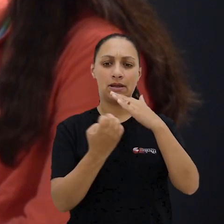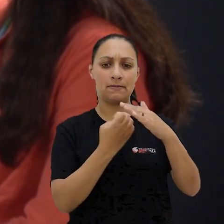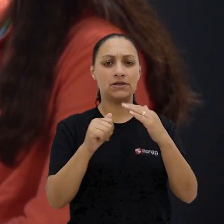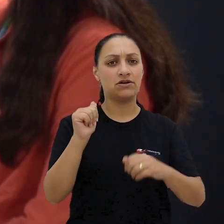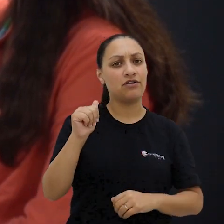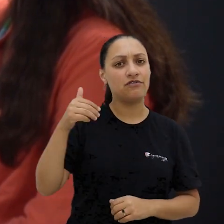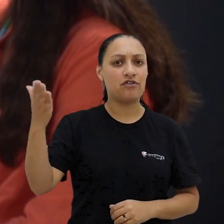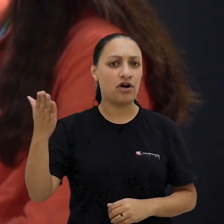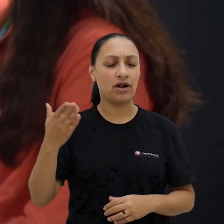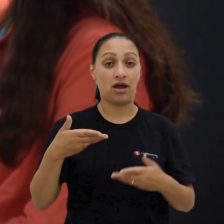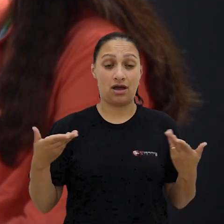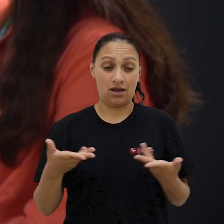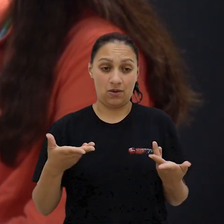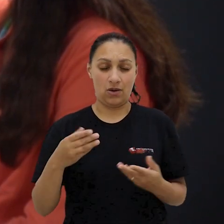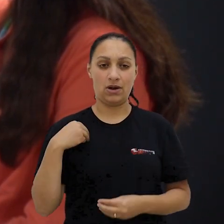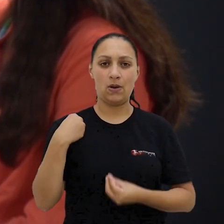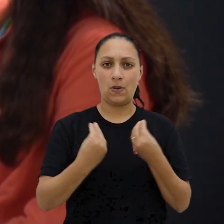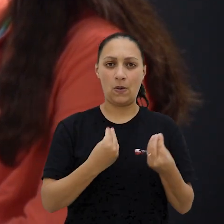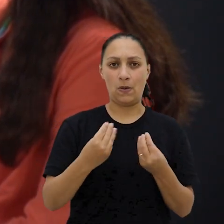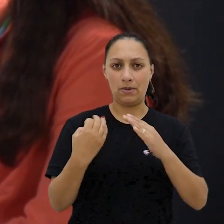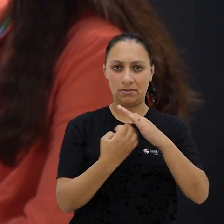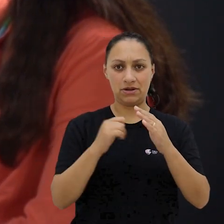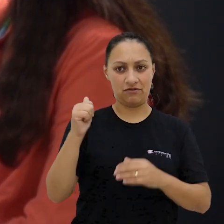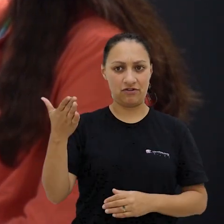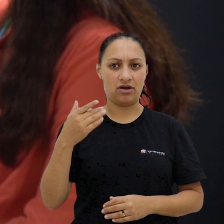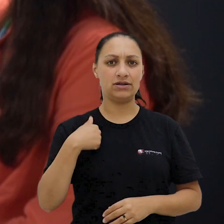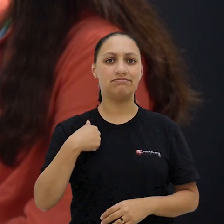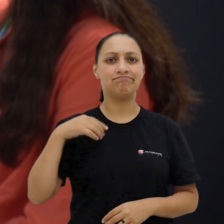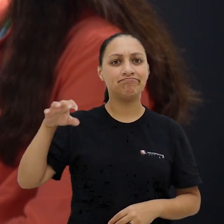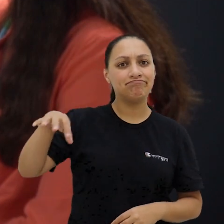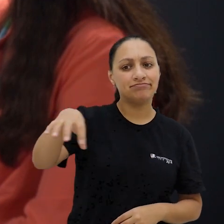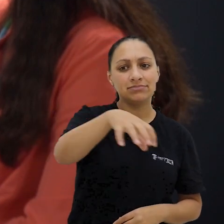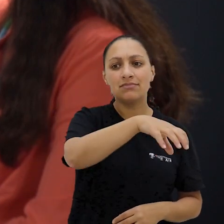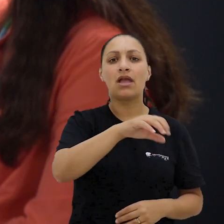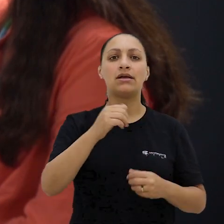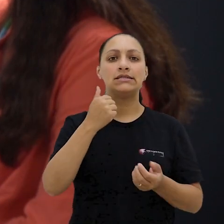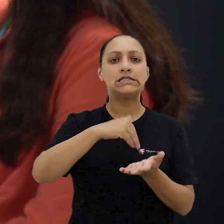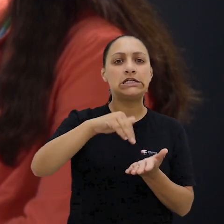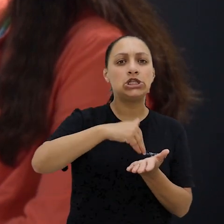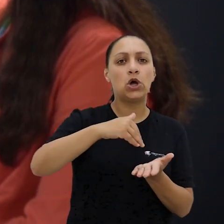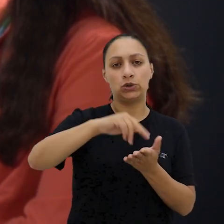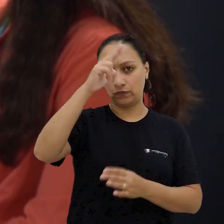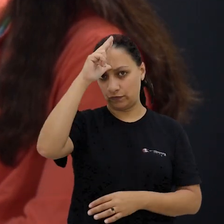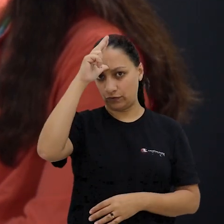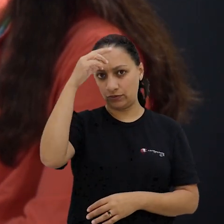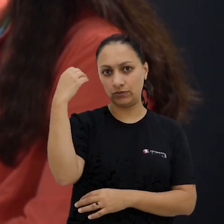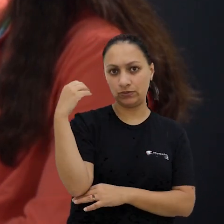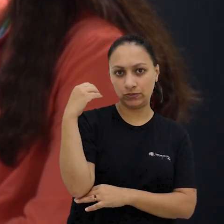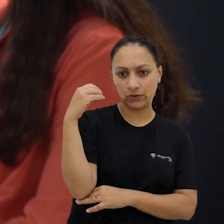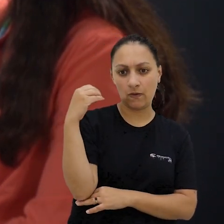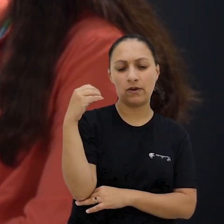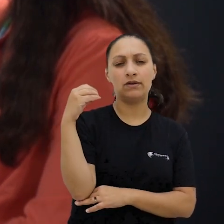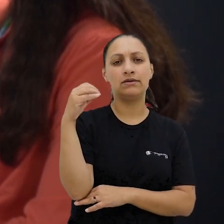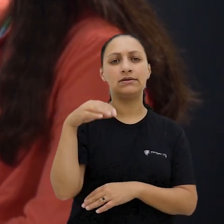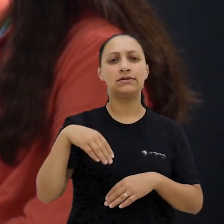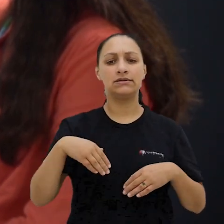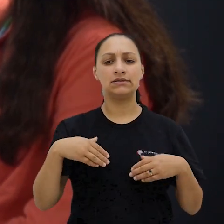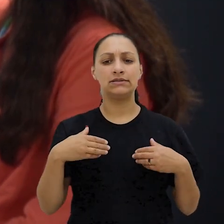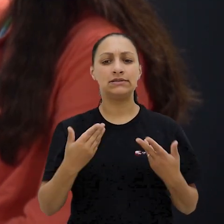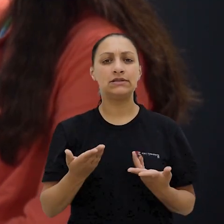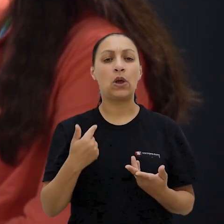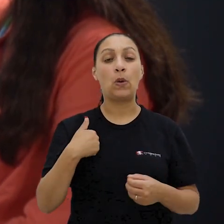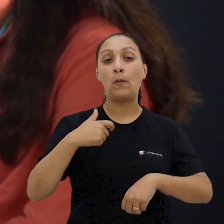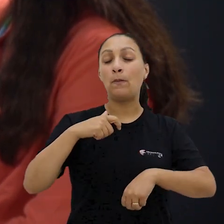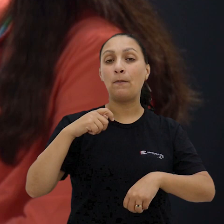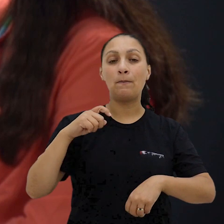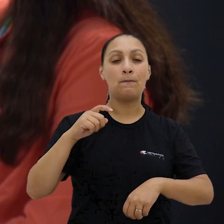empresa externa. Como empresa externa, a gente abriu escritórios no Novo Hamburgo, Porto Alegre, e a gente ramificou e até chegou ao